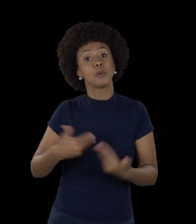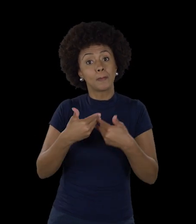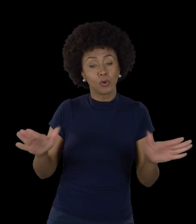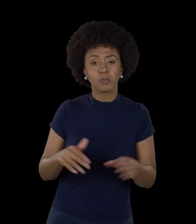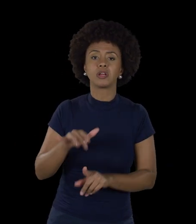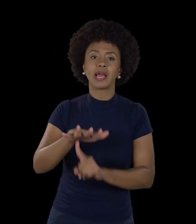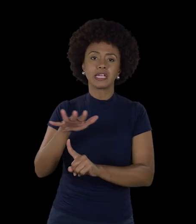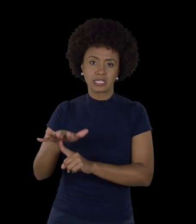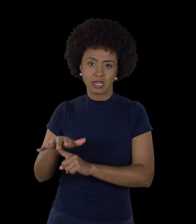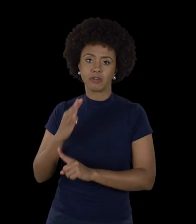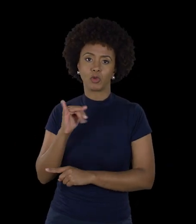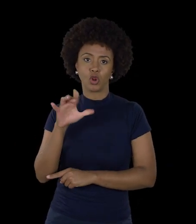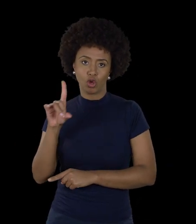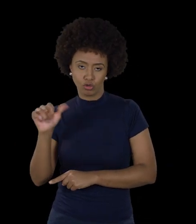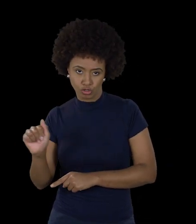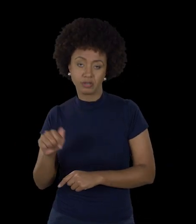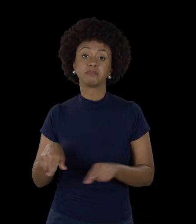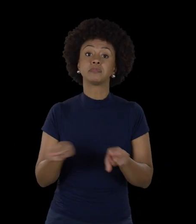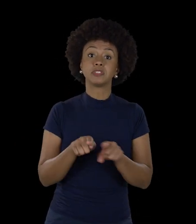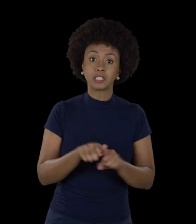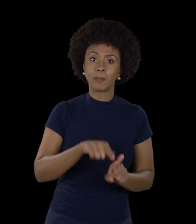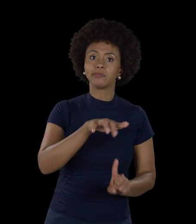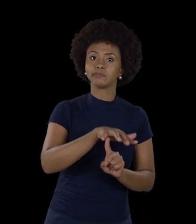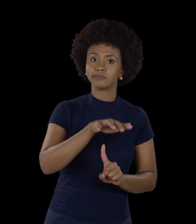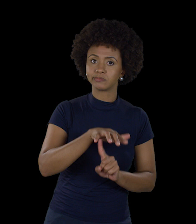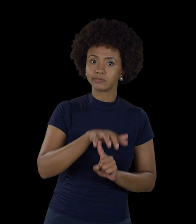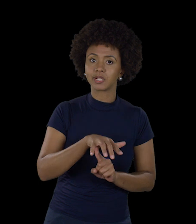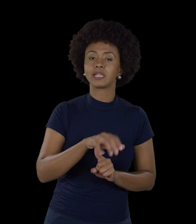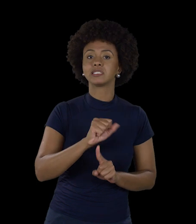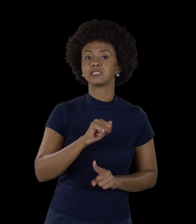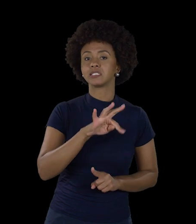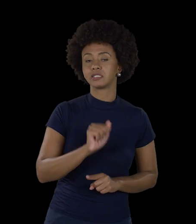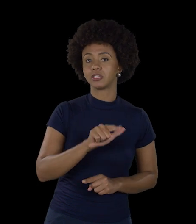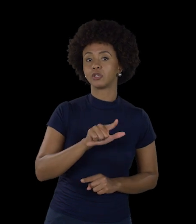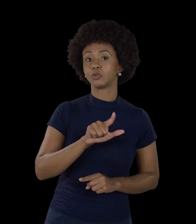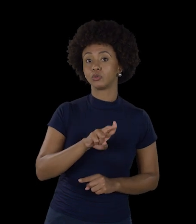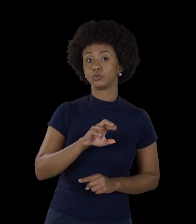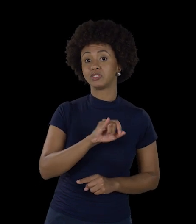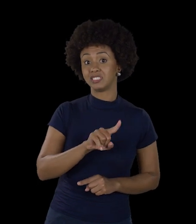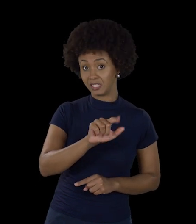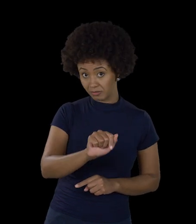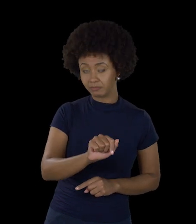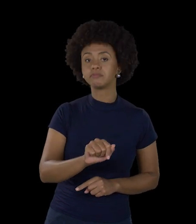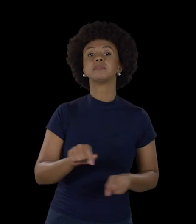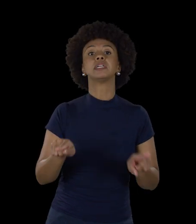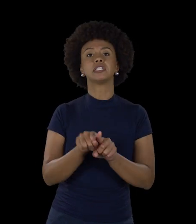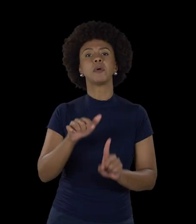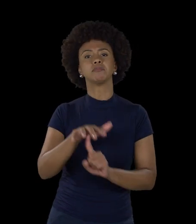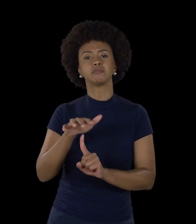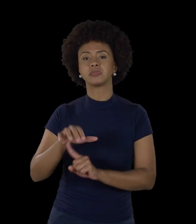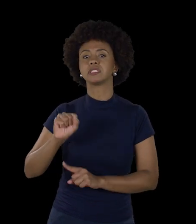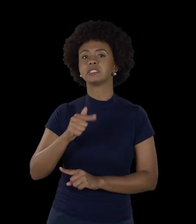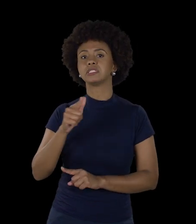Reserva Biológica Augusto Rusk, a Estação Ecológica de Santa Luzia, o Parque Natural Municipal de São